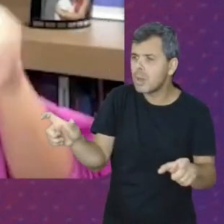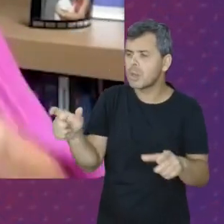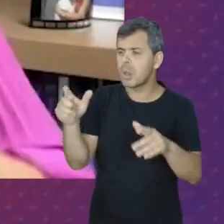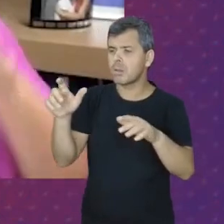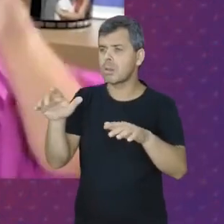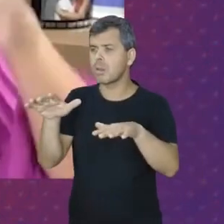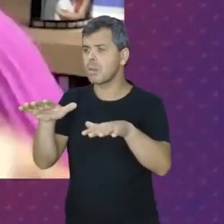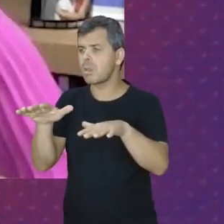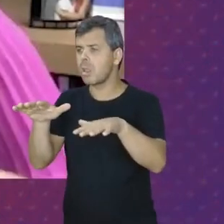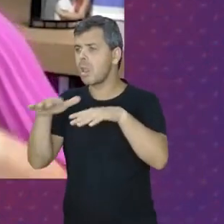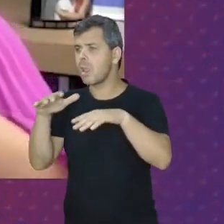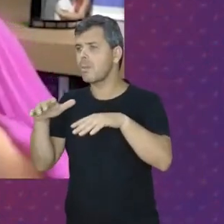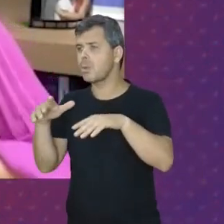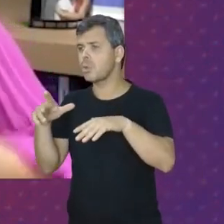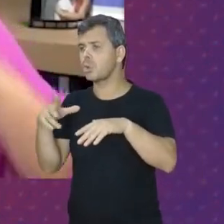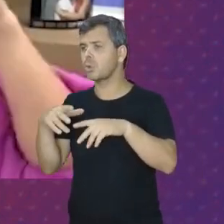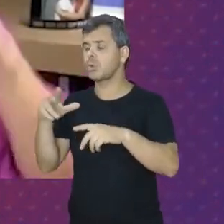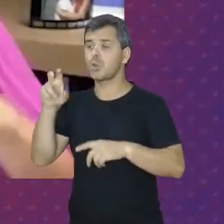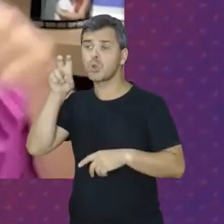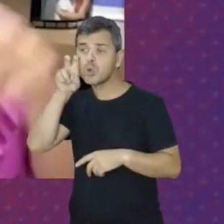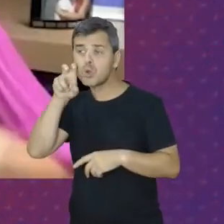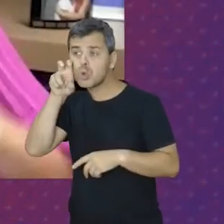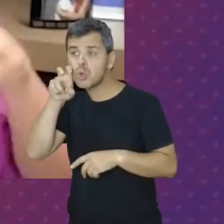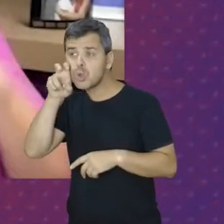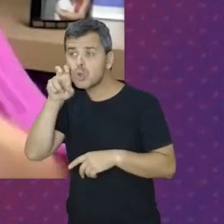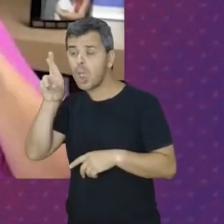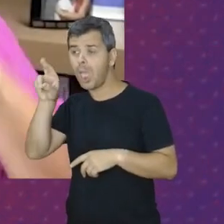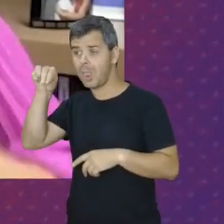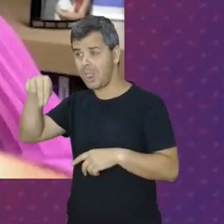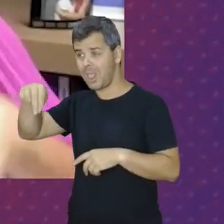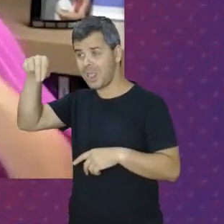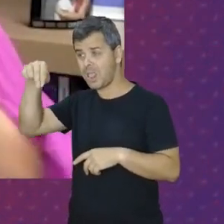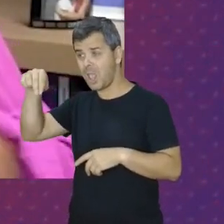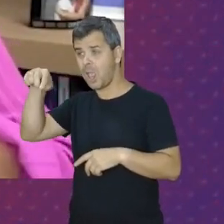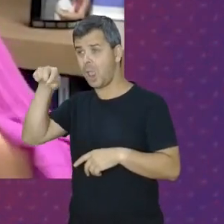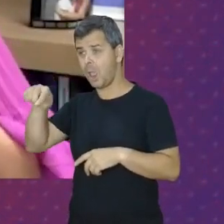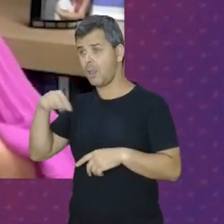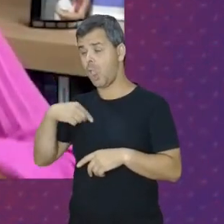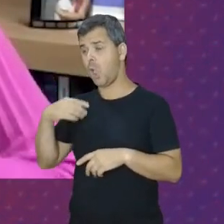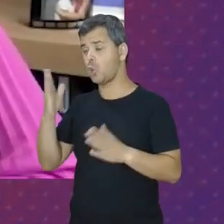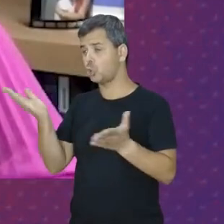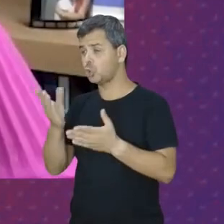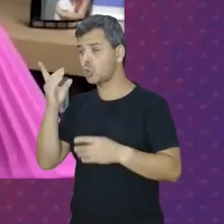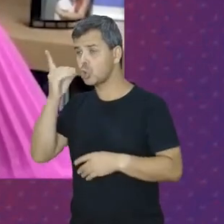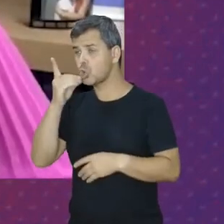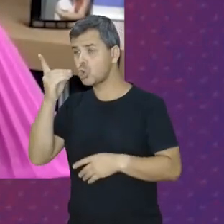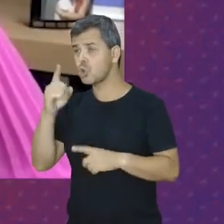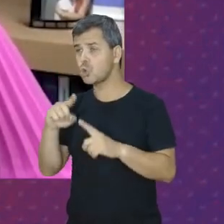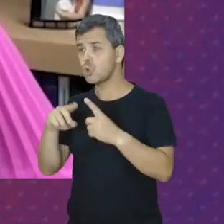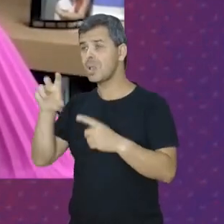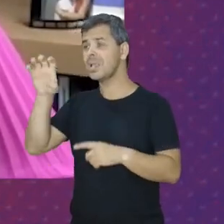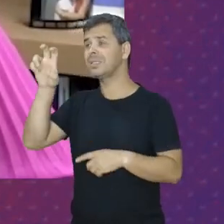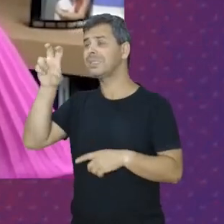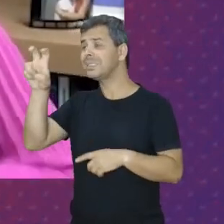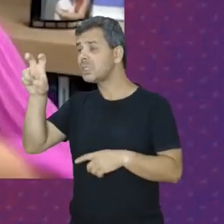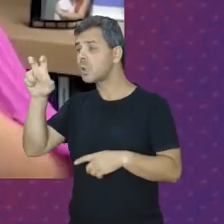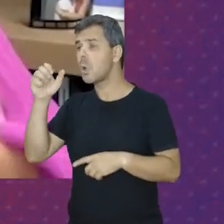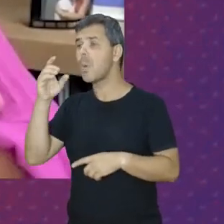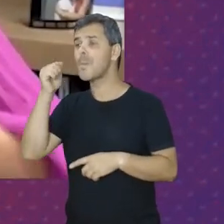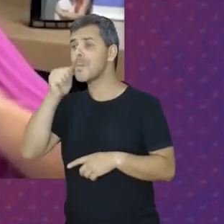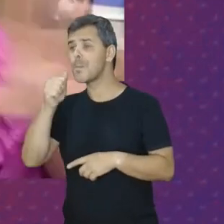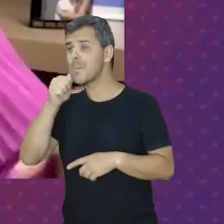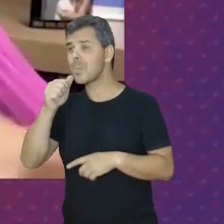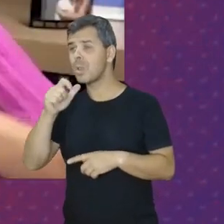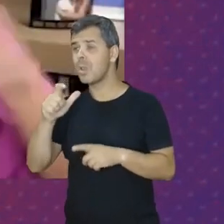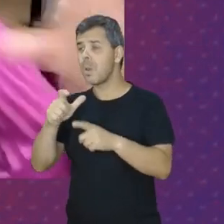Assembleia Legislativa do Rio Grande do Norte. Essa Assembleia na qual hoje sou deputada, nós somos hoje 5 mulheres.